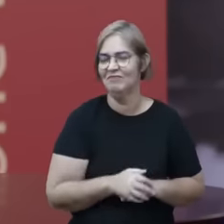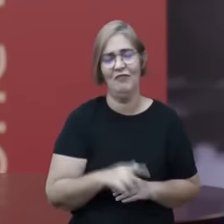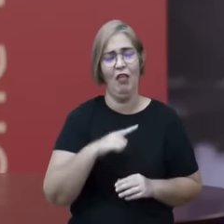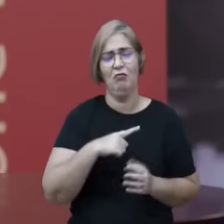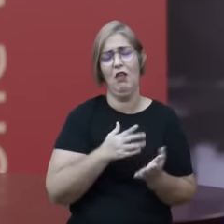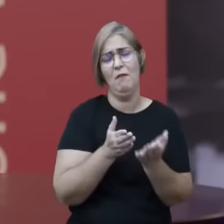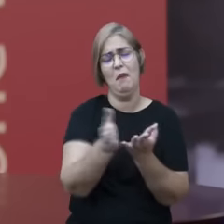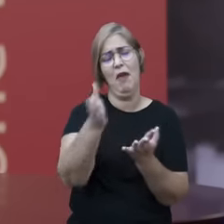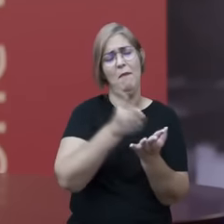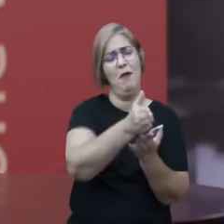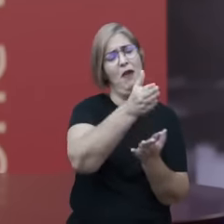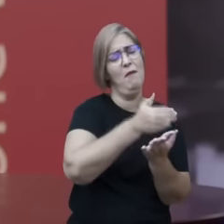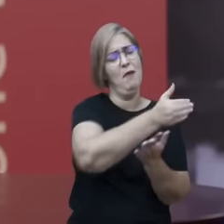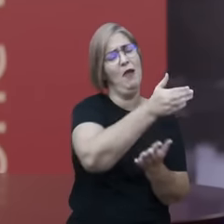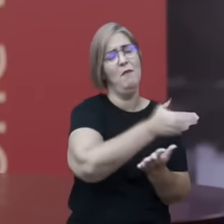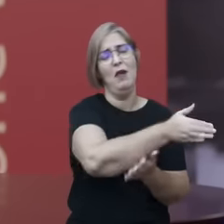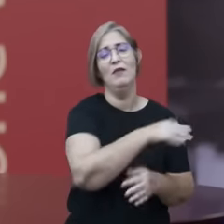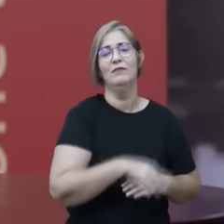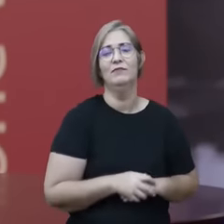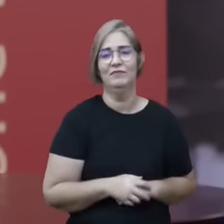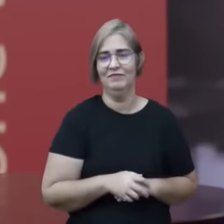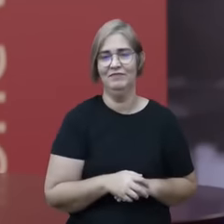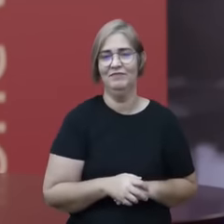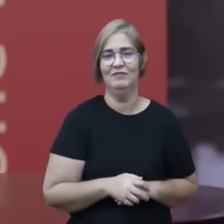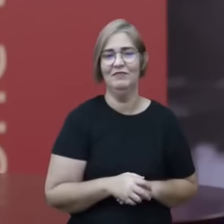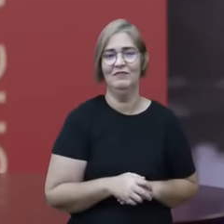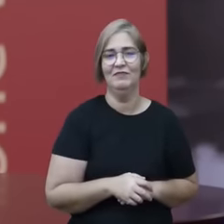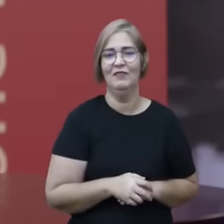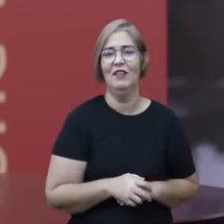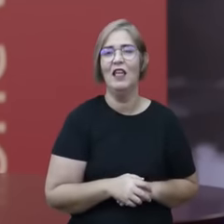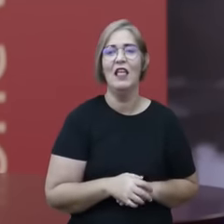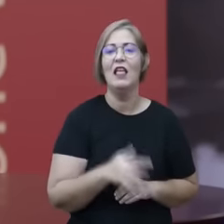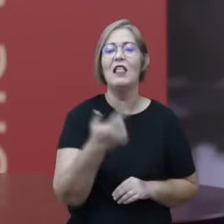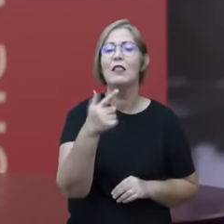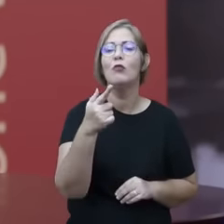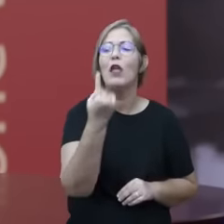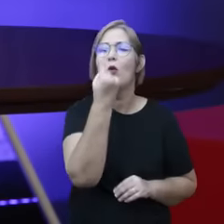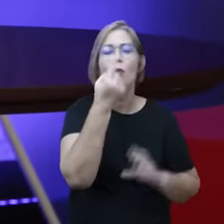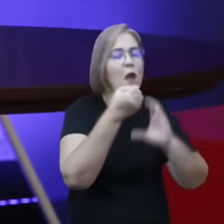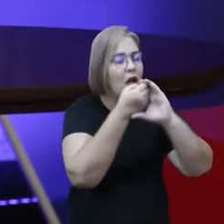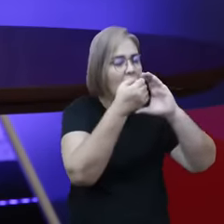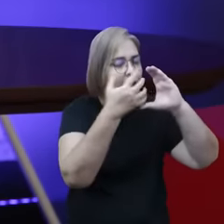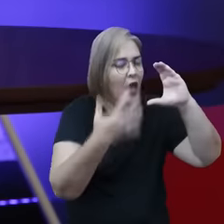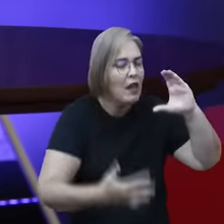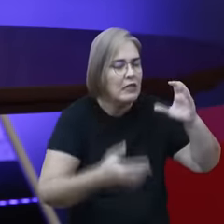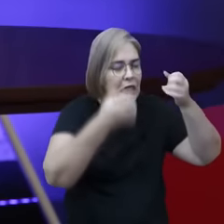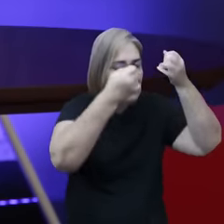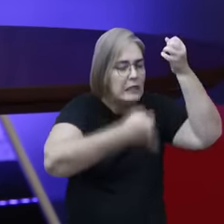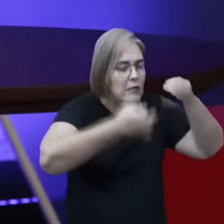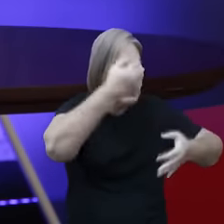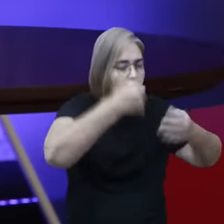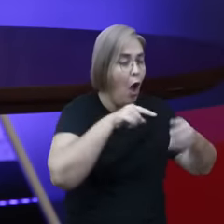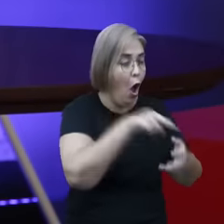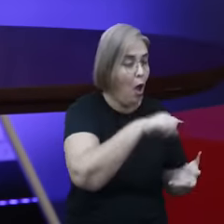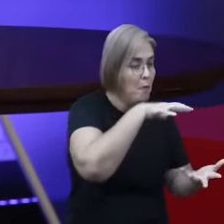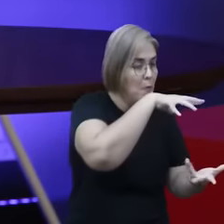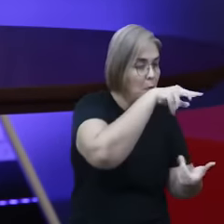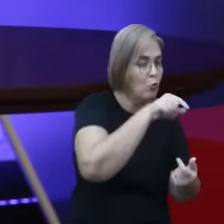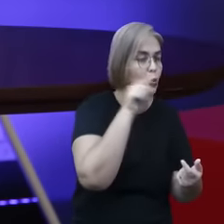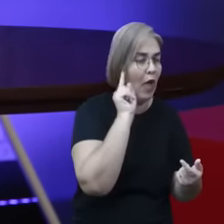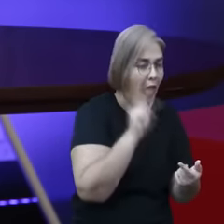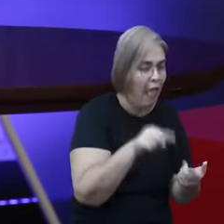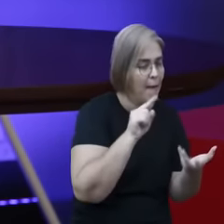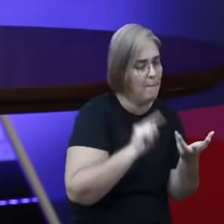Assim, quando você não pode dar uma definição de absoluto ou uma definição de mundo, o que você pode enumerar, enunciar várias